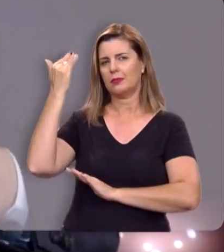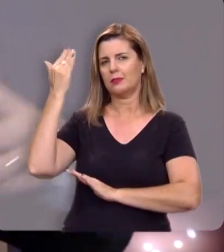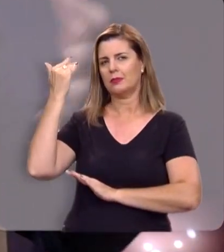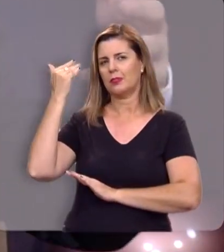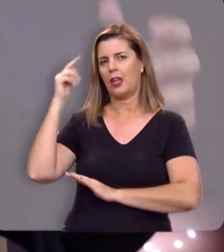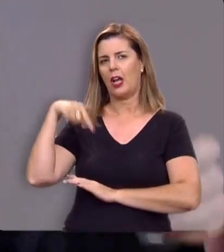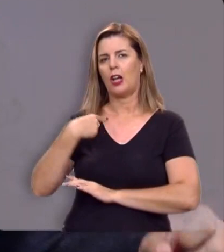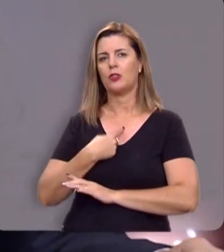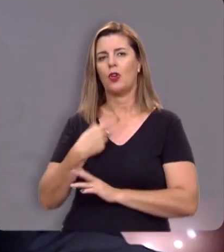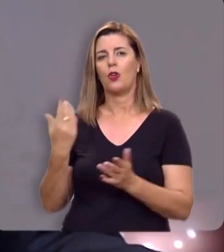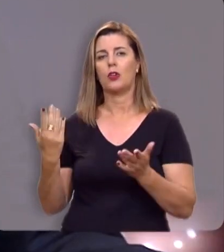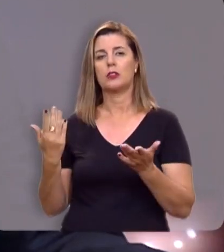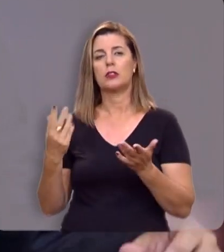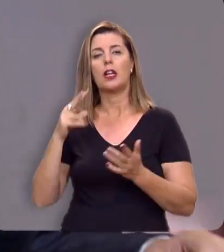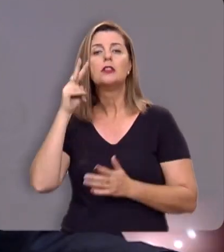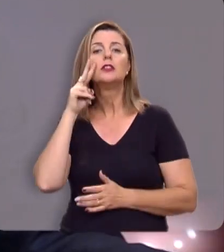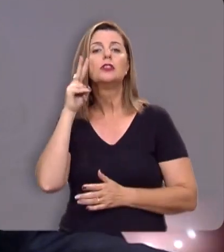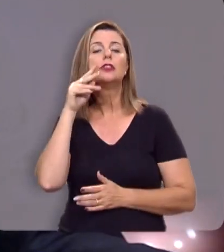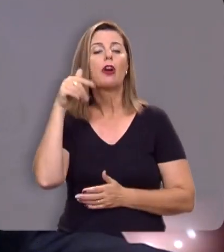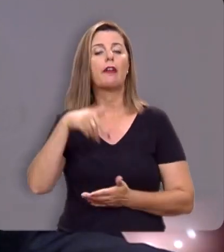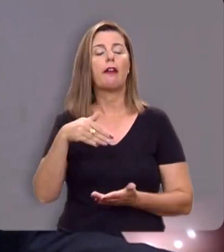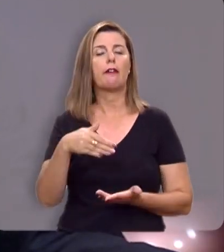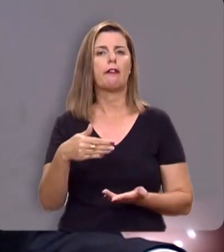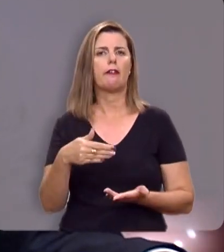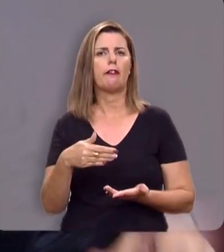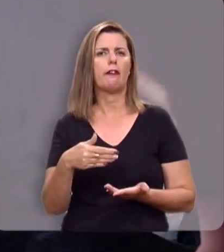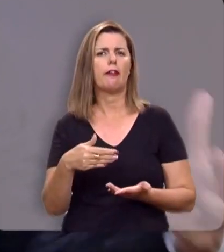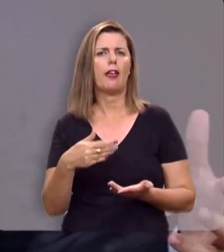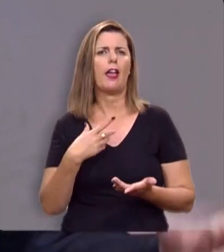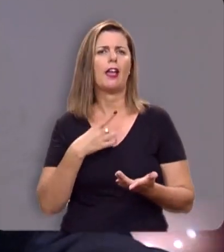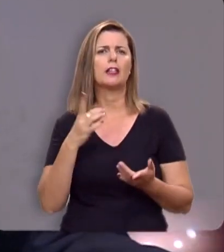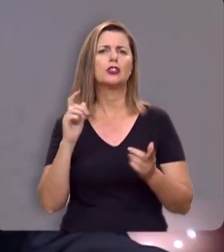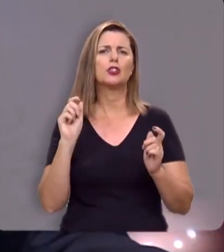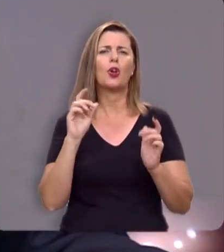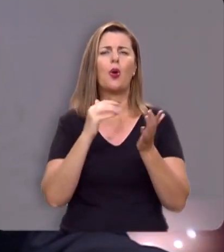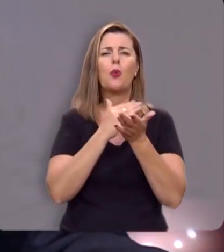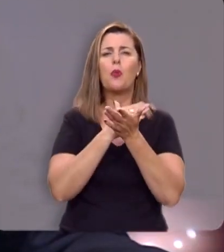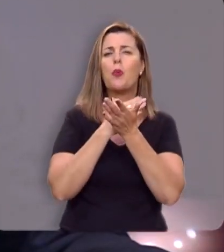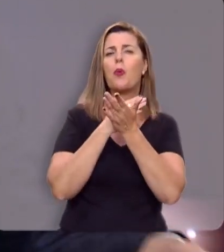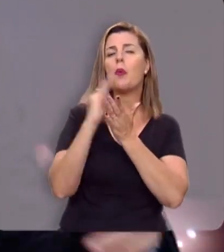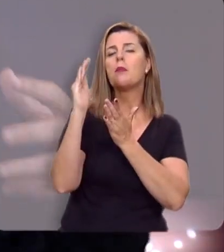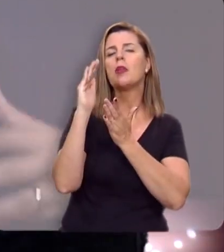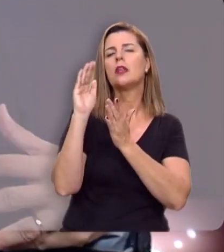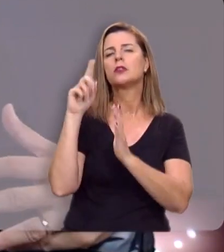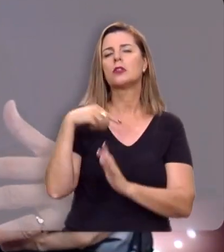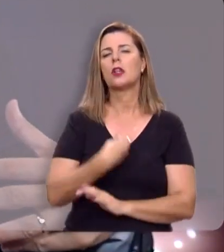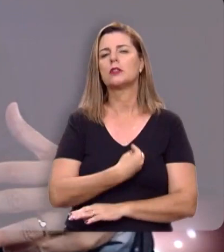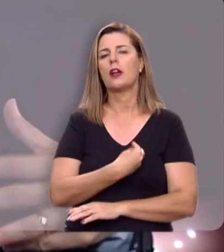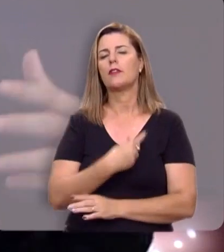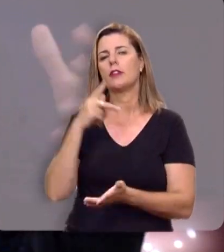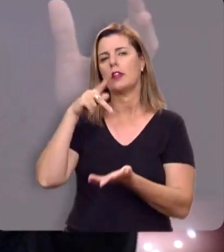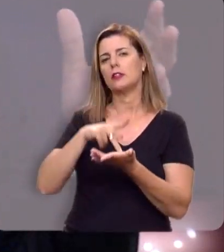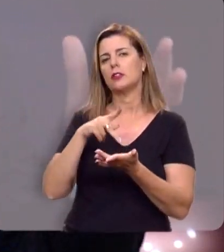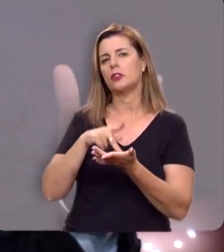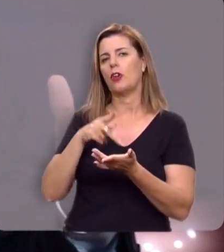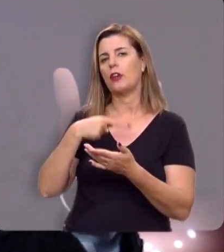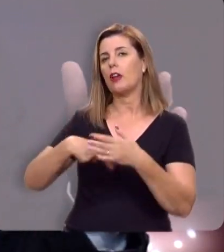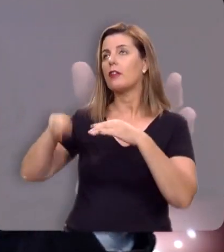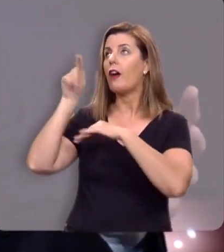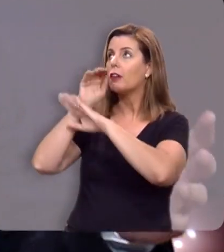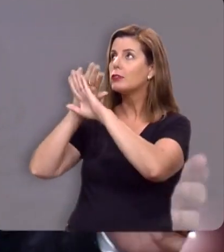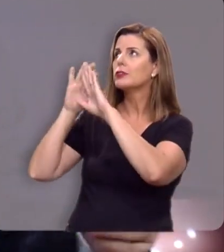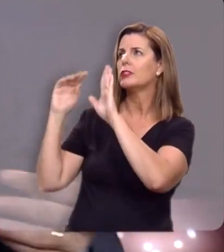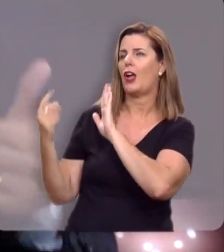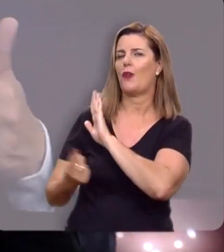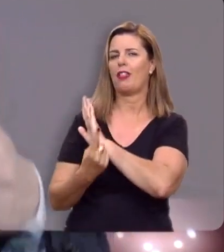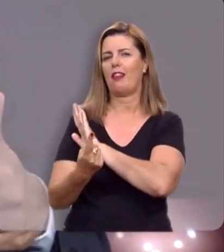né, as nossas aventuras aqui na história nada mais são do que a capa e a primeira página da nossa verdadeira história que